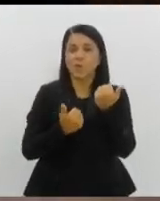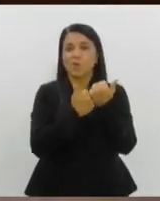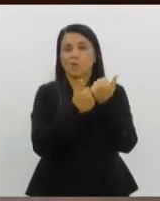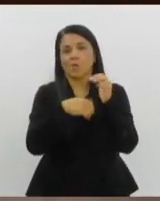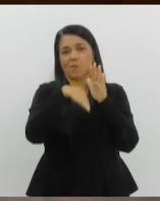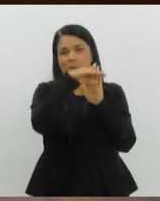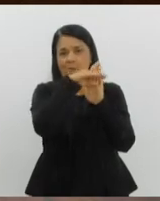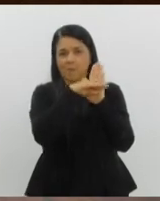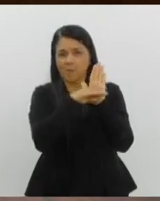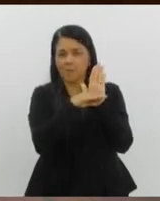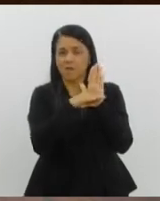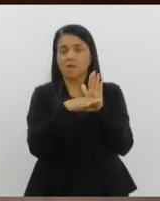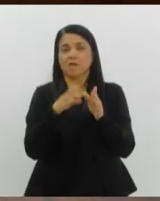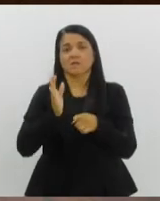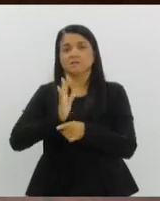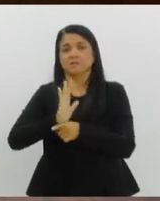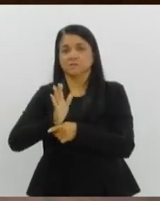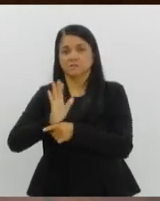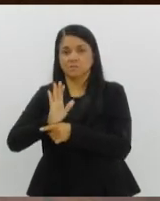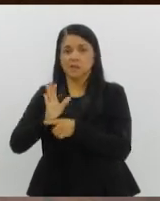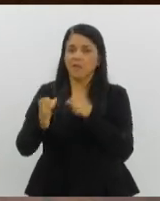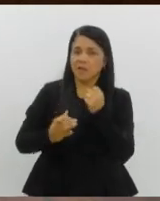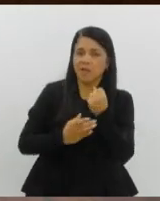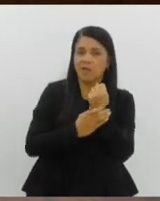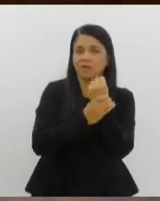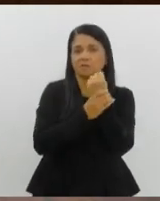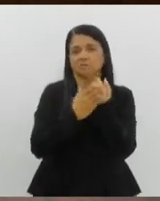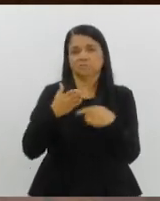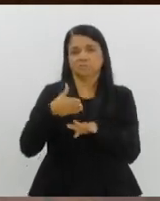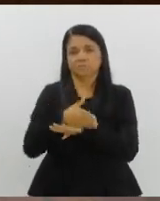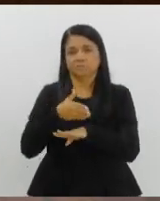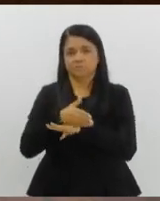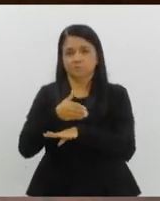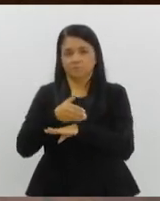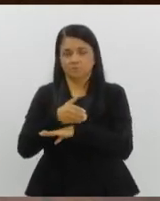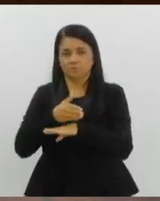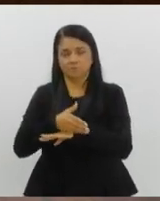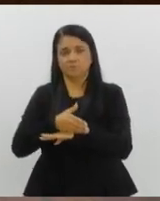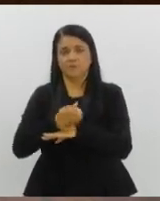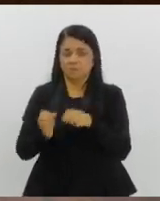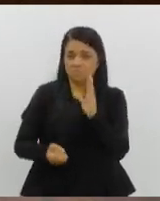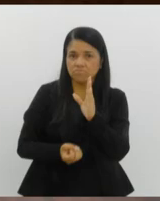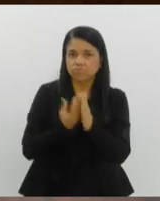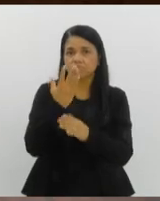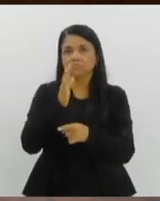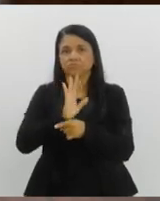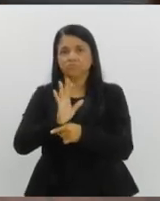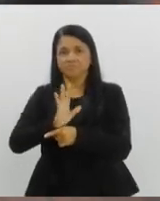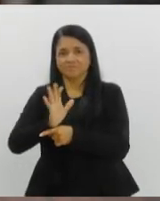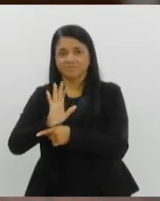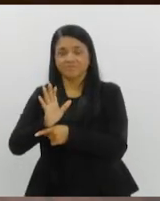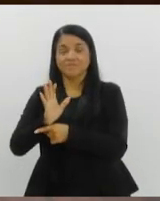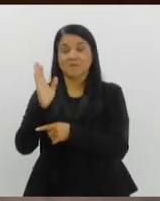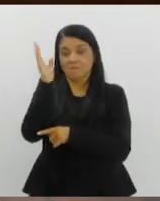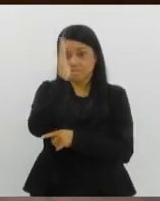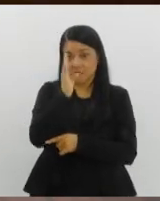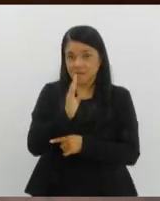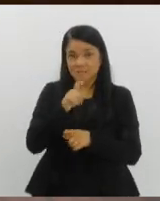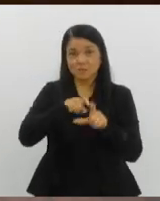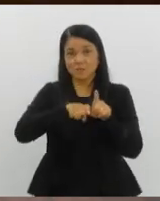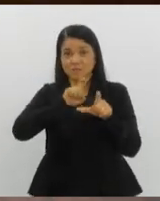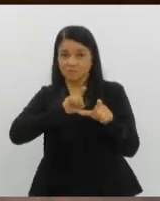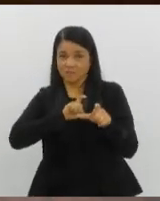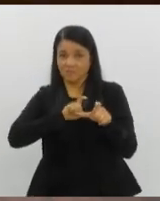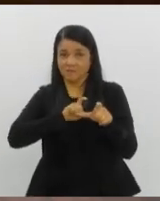Cinema Fluminense, com o intuito de garantir a participação de produções cinematográficas nacionais